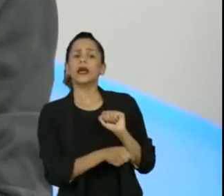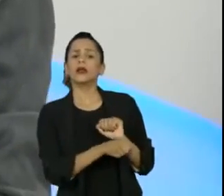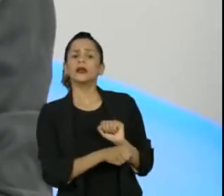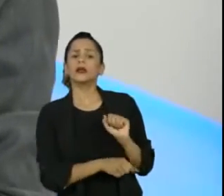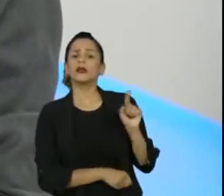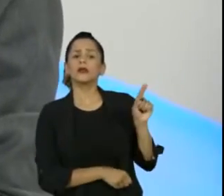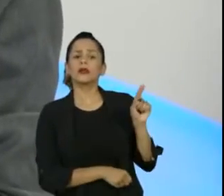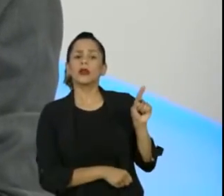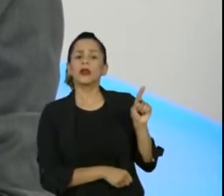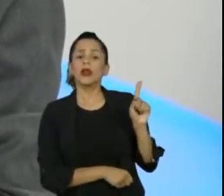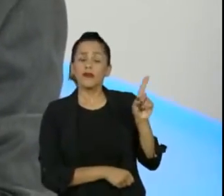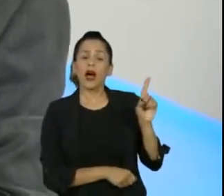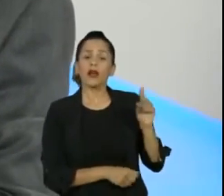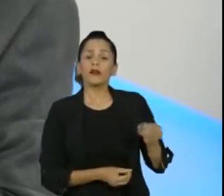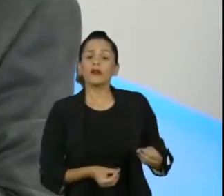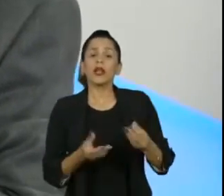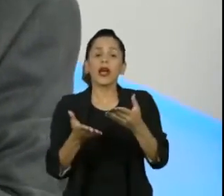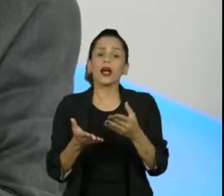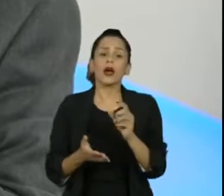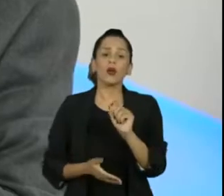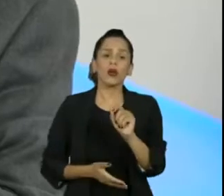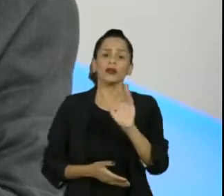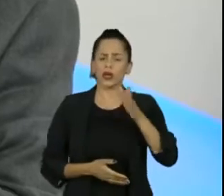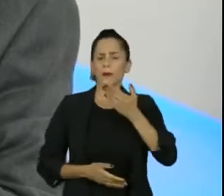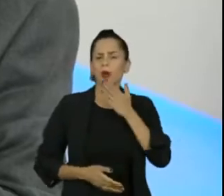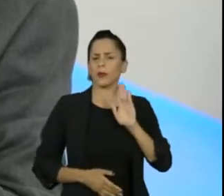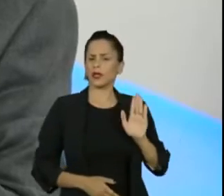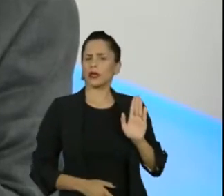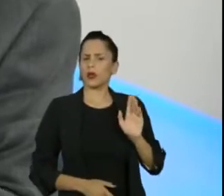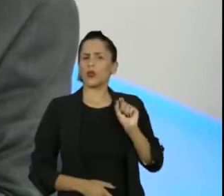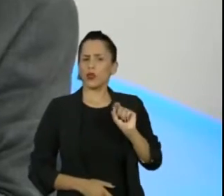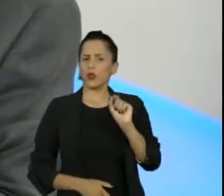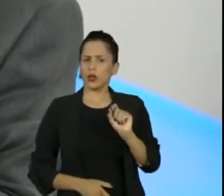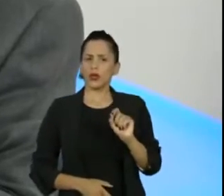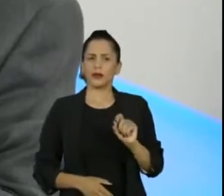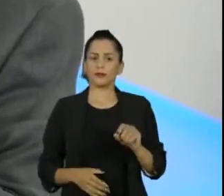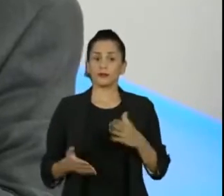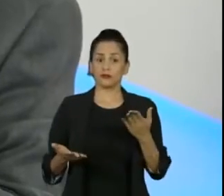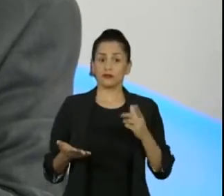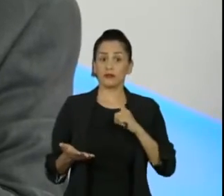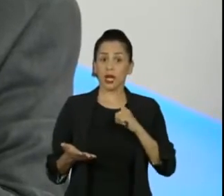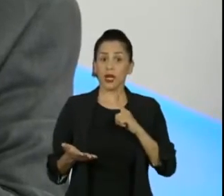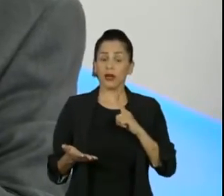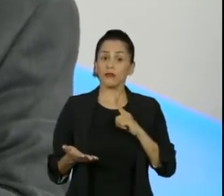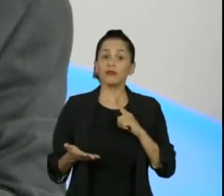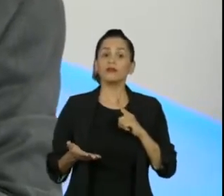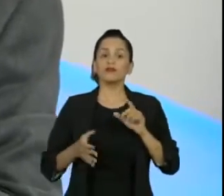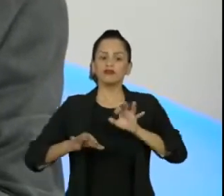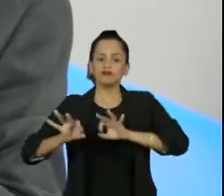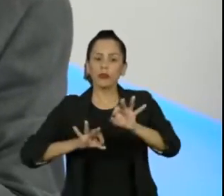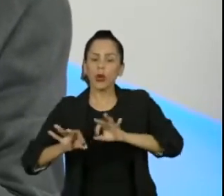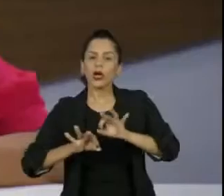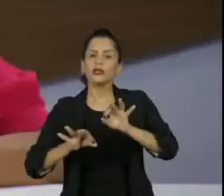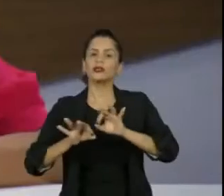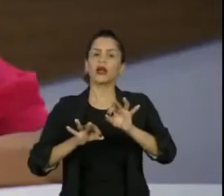foi prometida, que é a privatização.